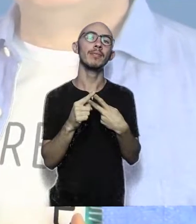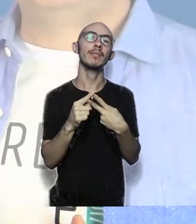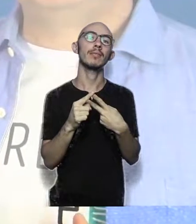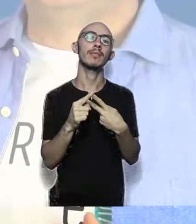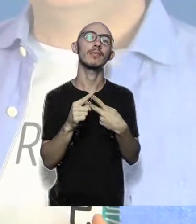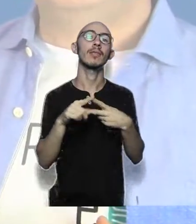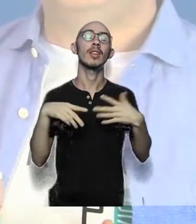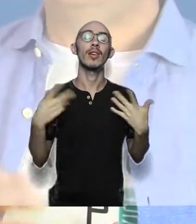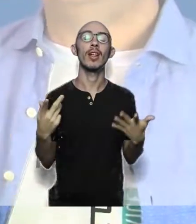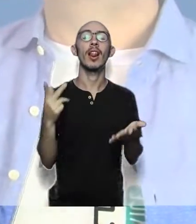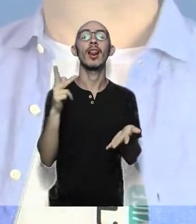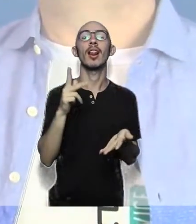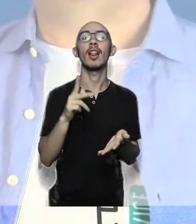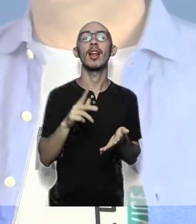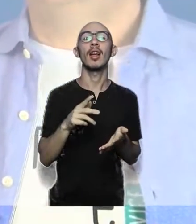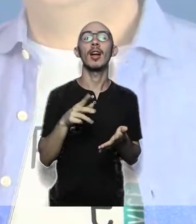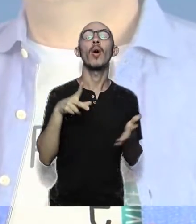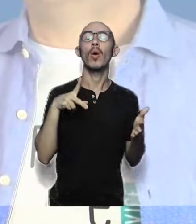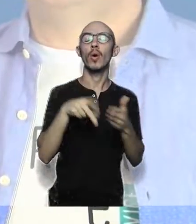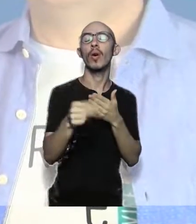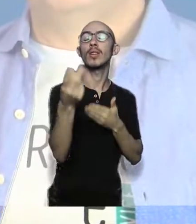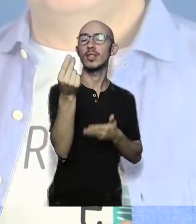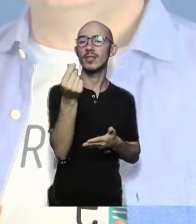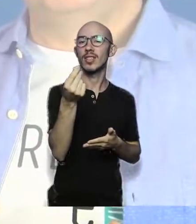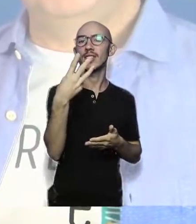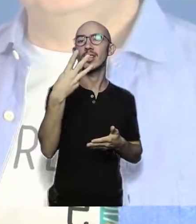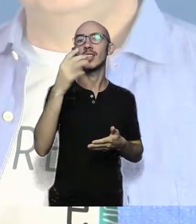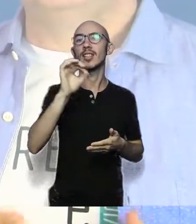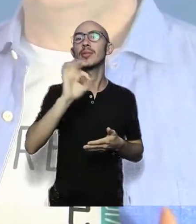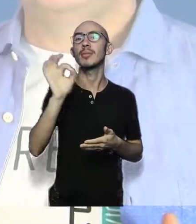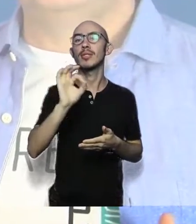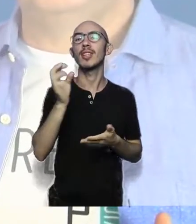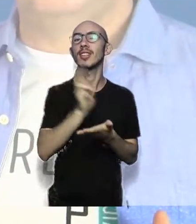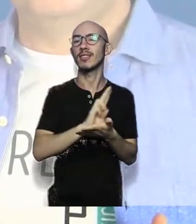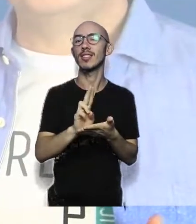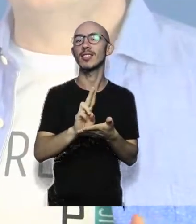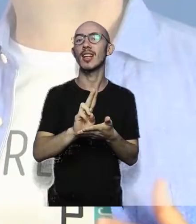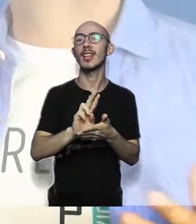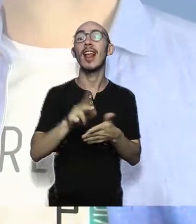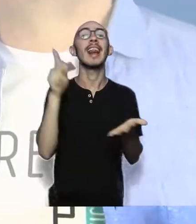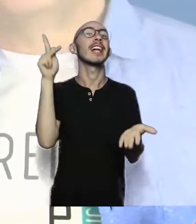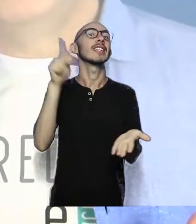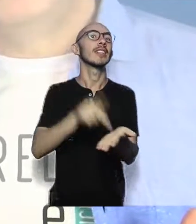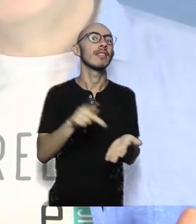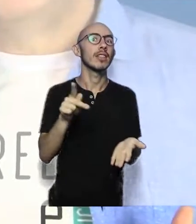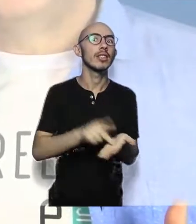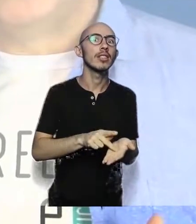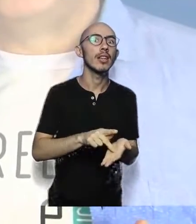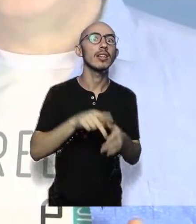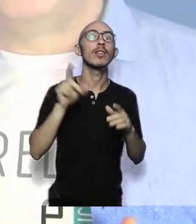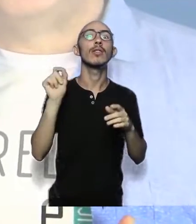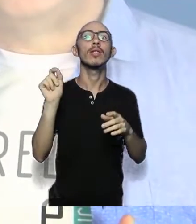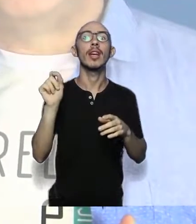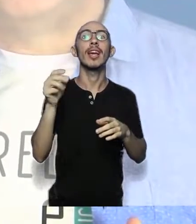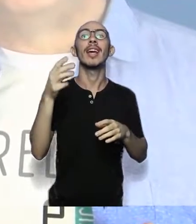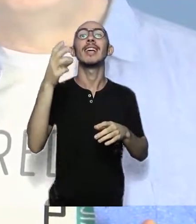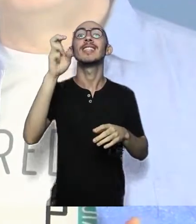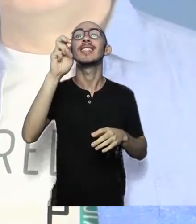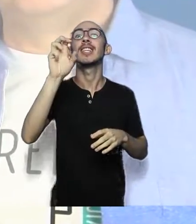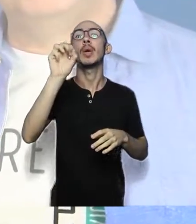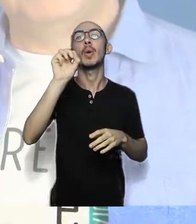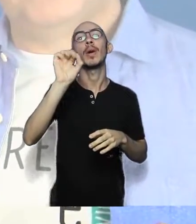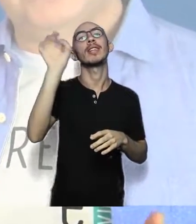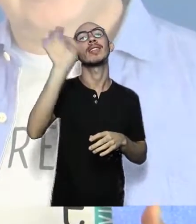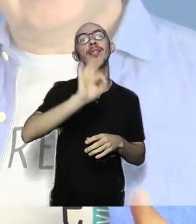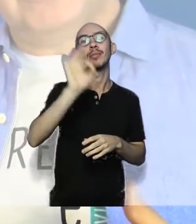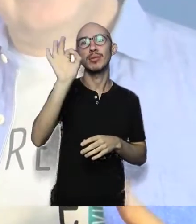Na verdade, quando se anuncia um corte de 30% nas universidades, esse corte é muito maior do que os 30%. Por quê?